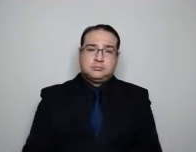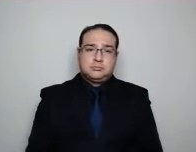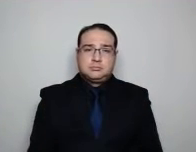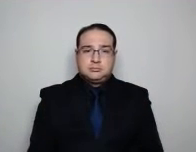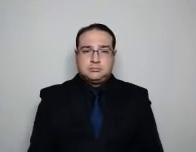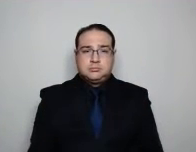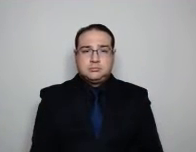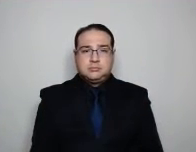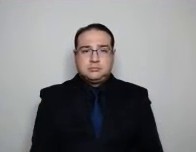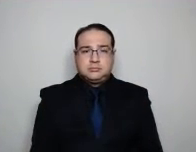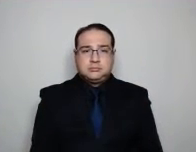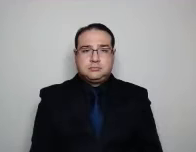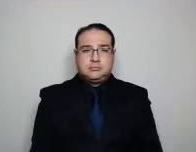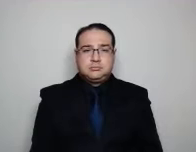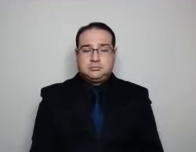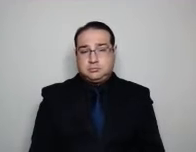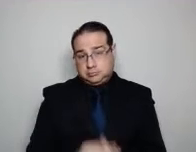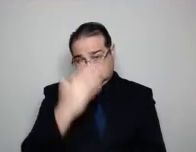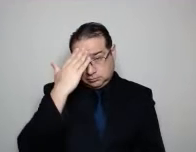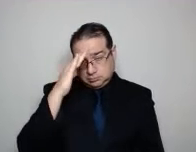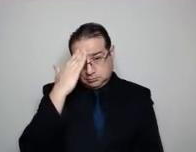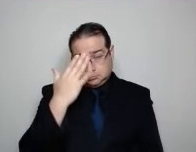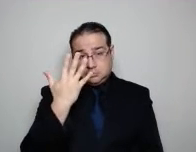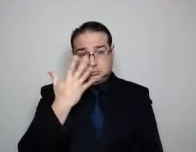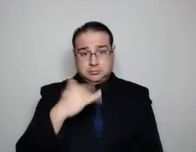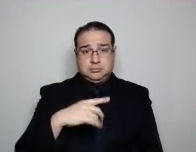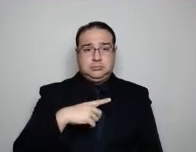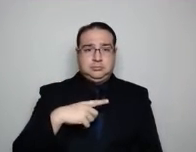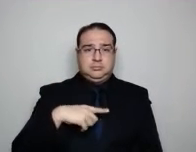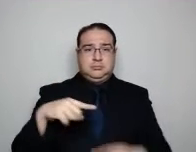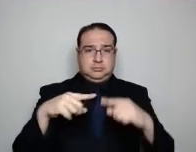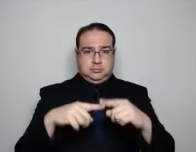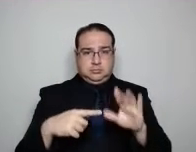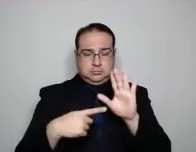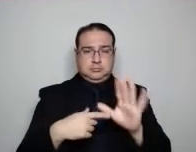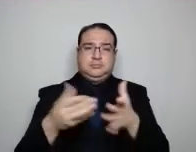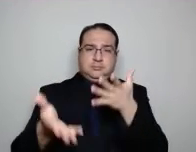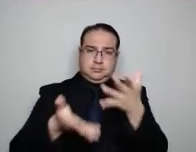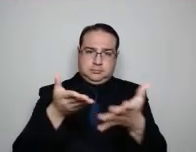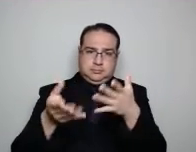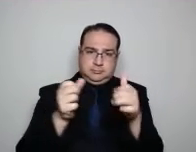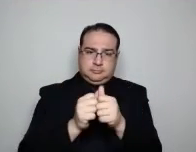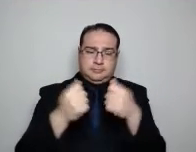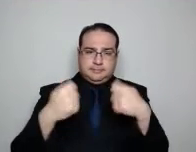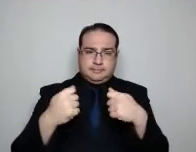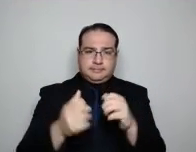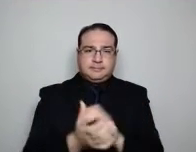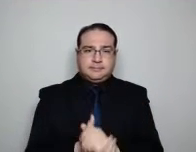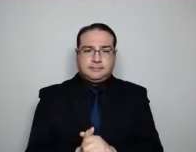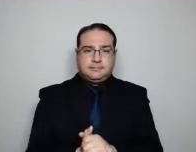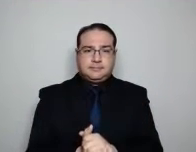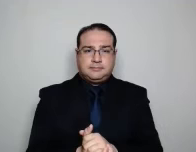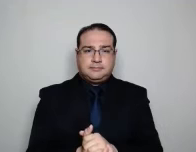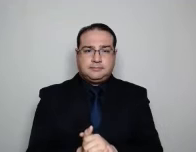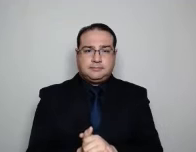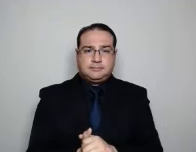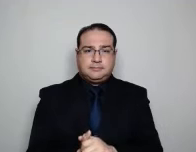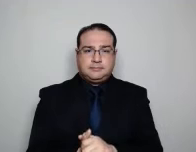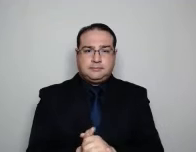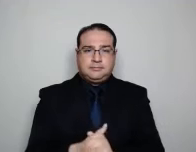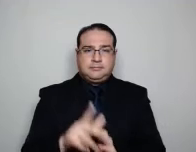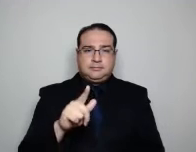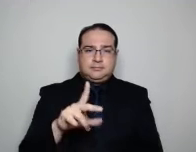ela entenda que a criança tem esse tratamento como devido e no plano de saúde ela não